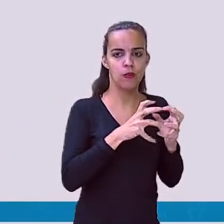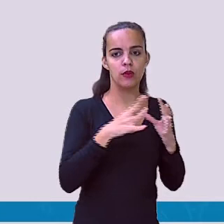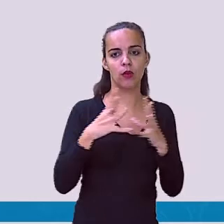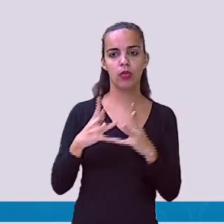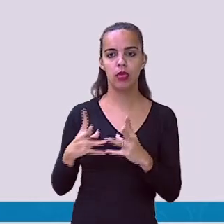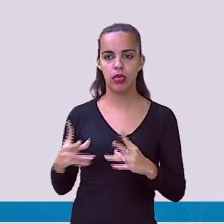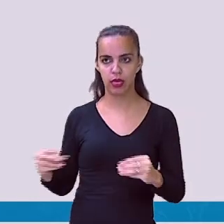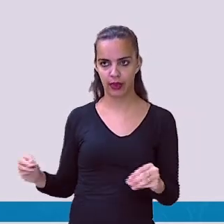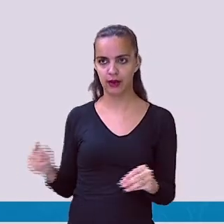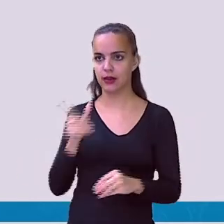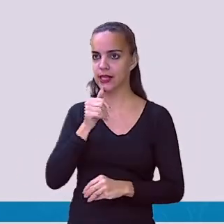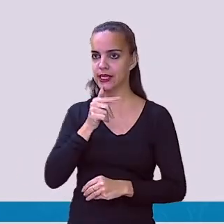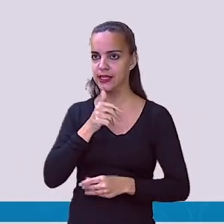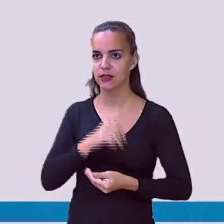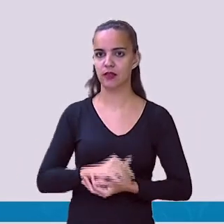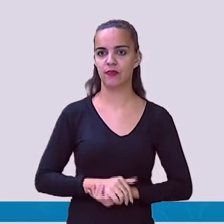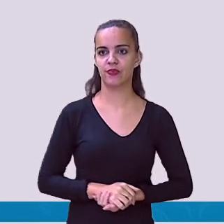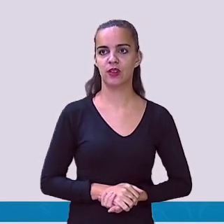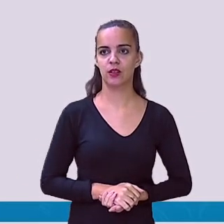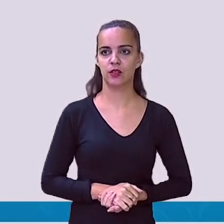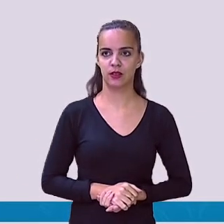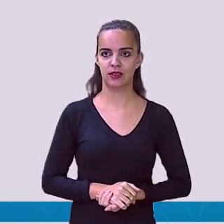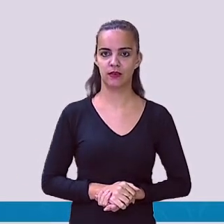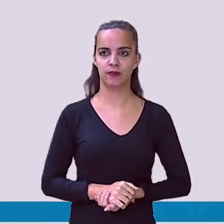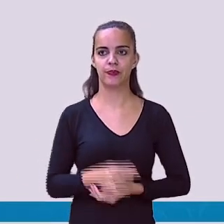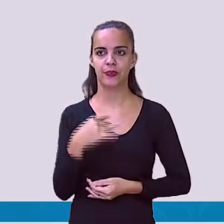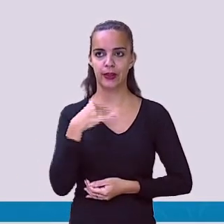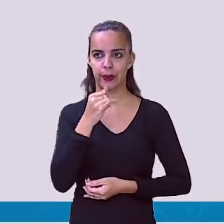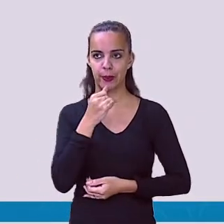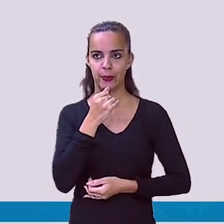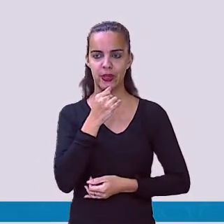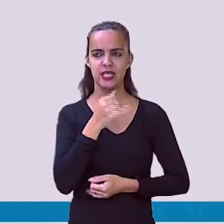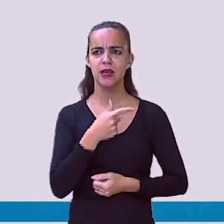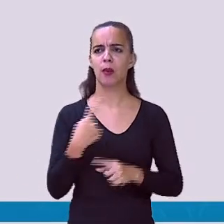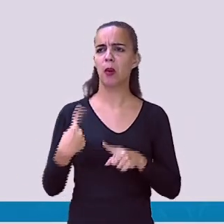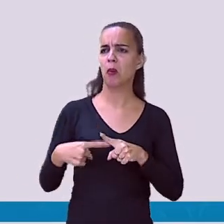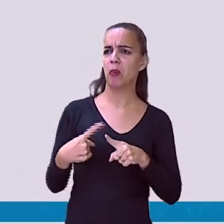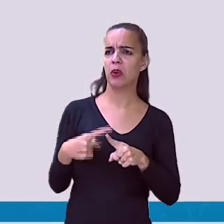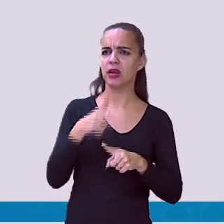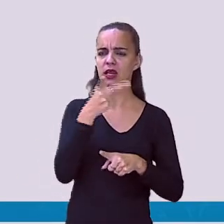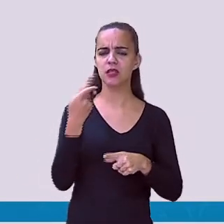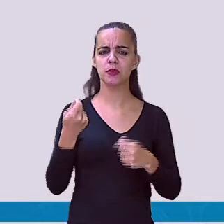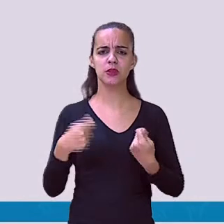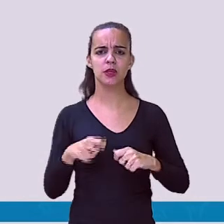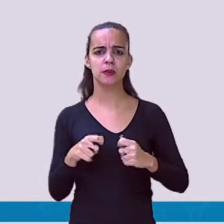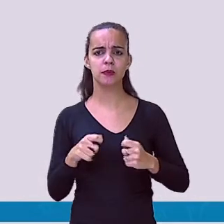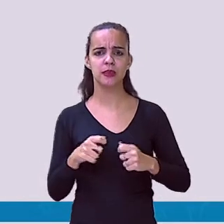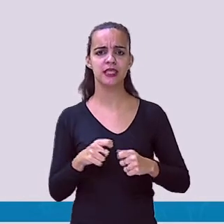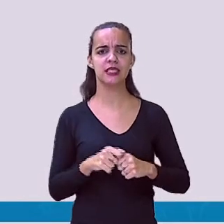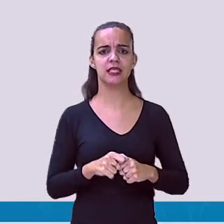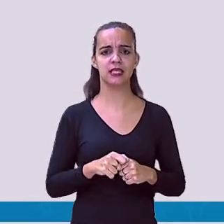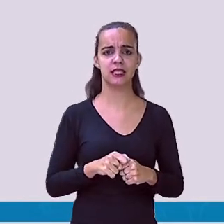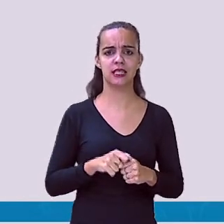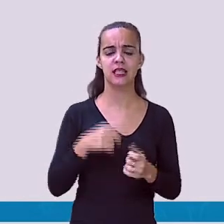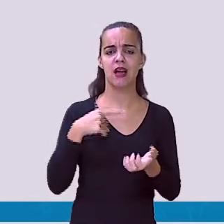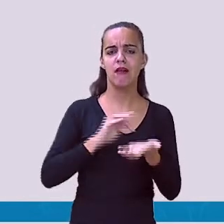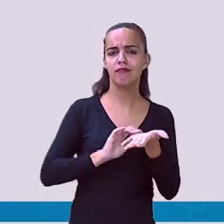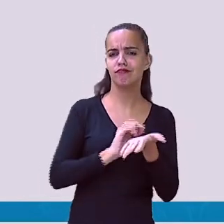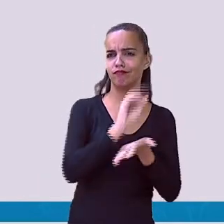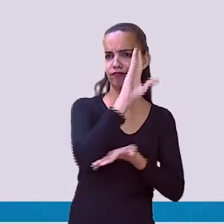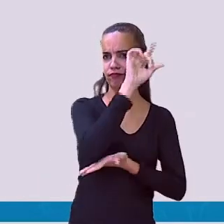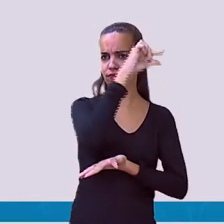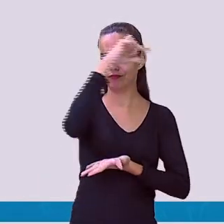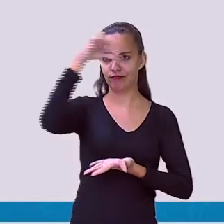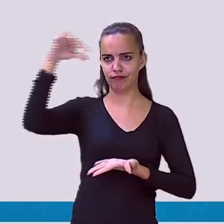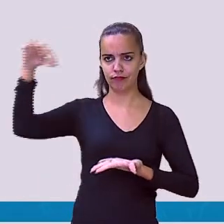Sempre a destilação, ela precisa de um destilador. Outro método para